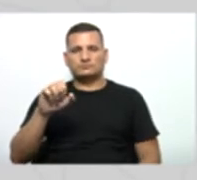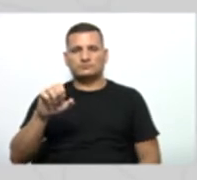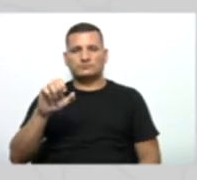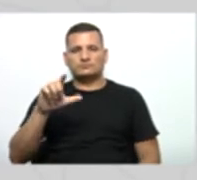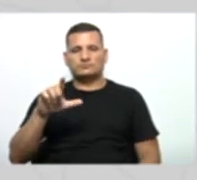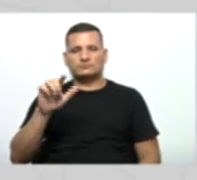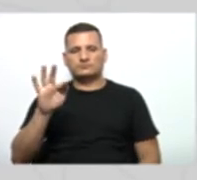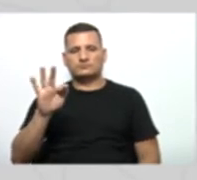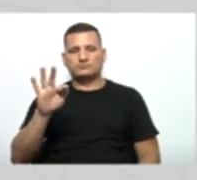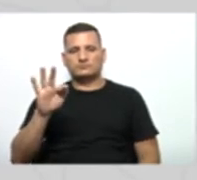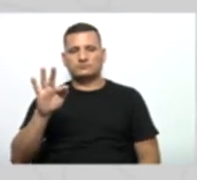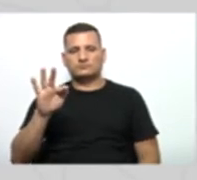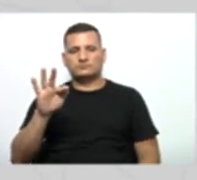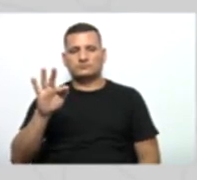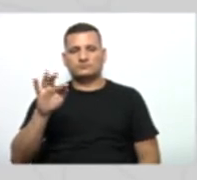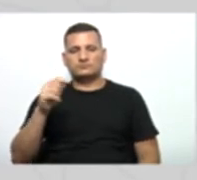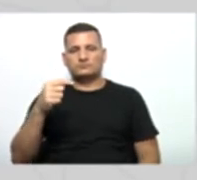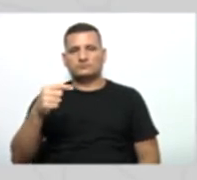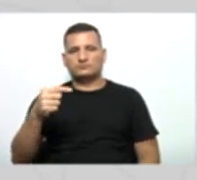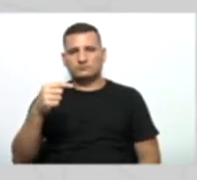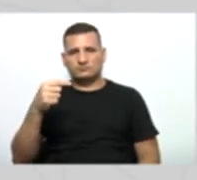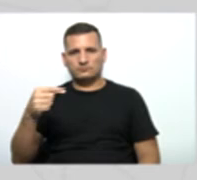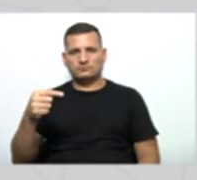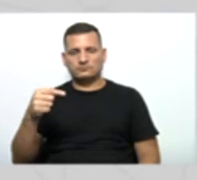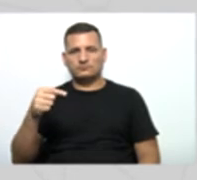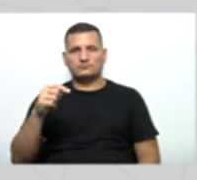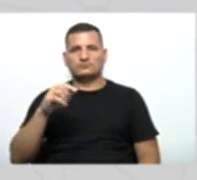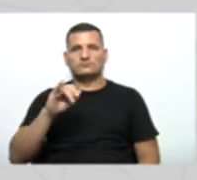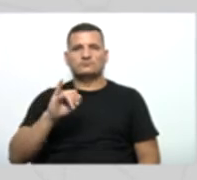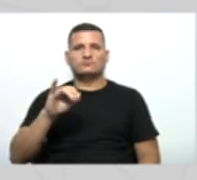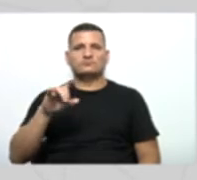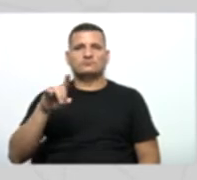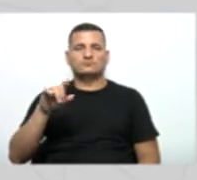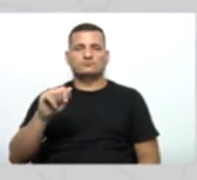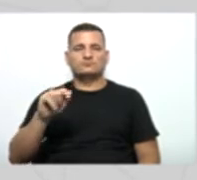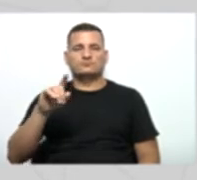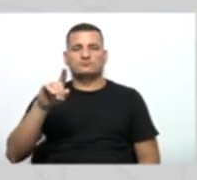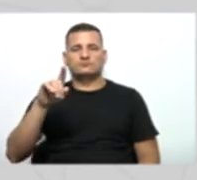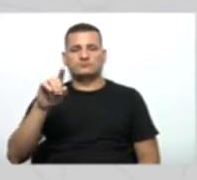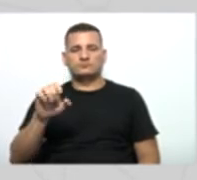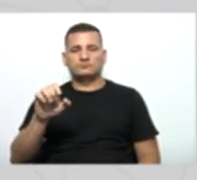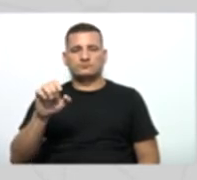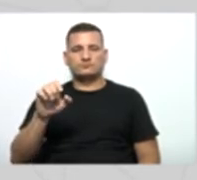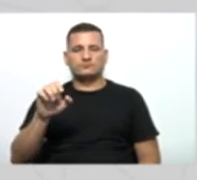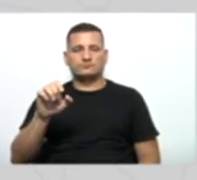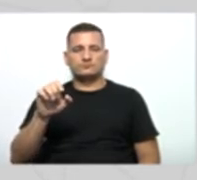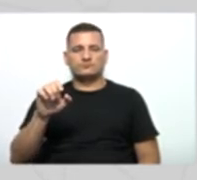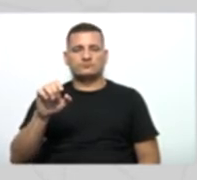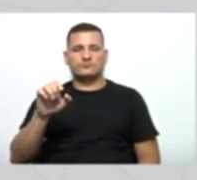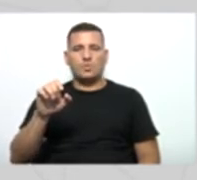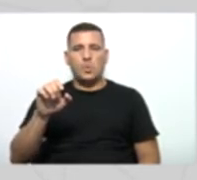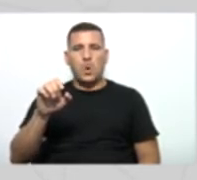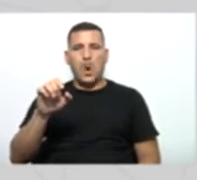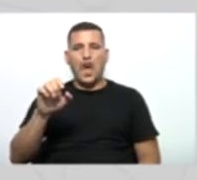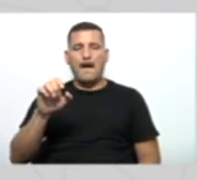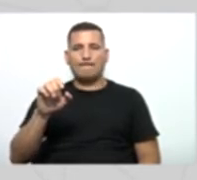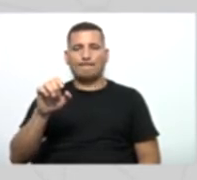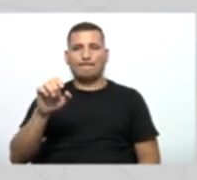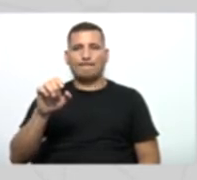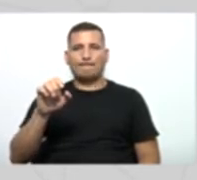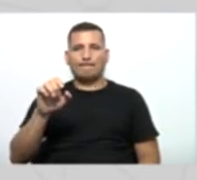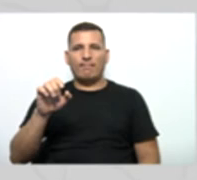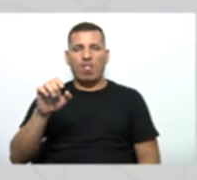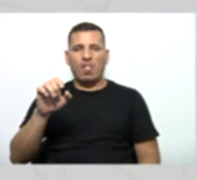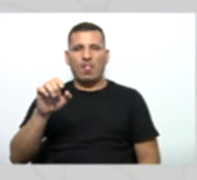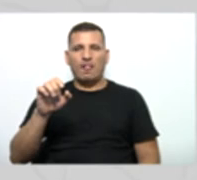self.underline, underline, idade, que é o atributo que nós vamos mostrar no